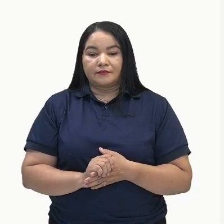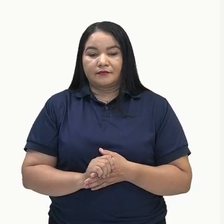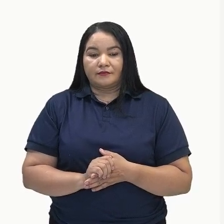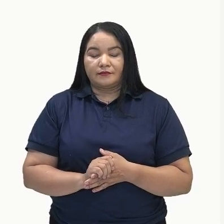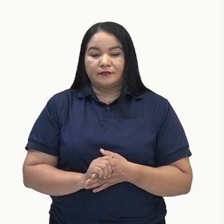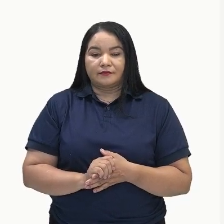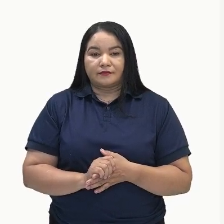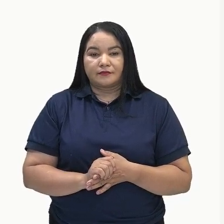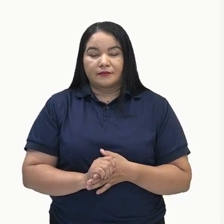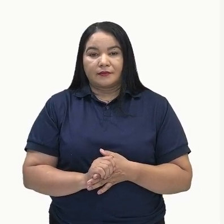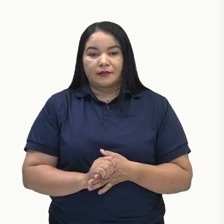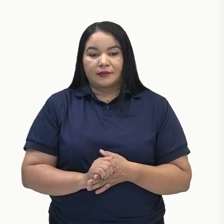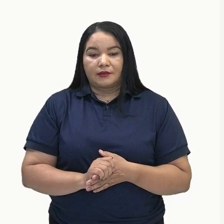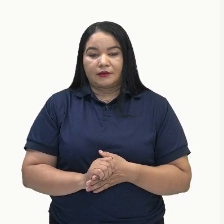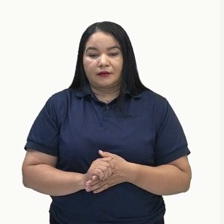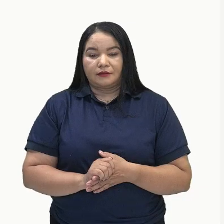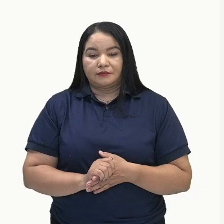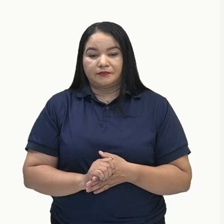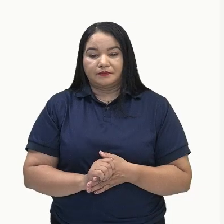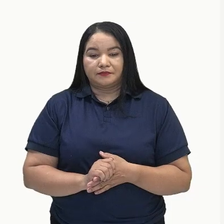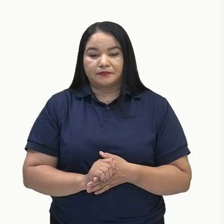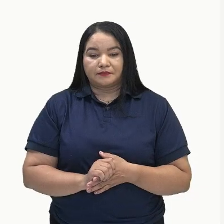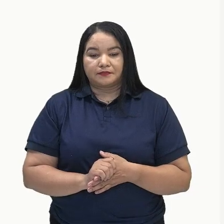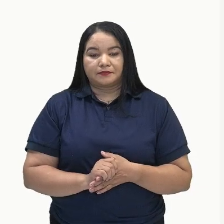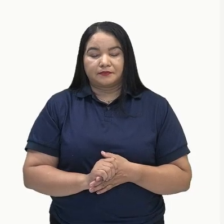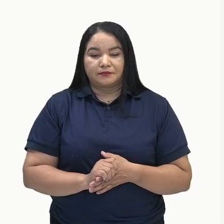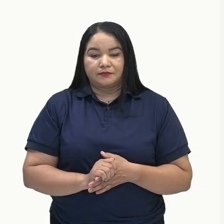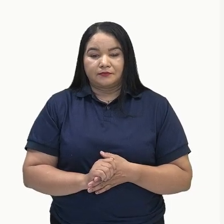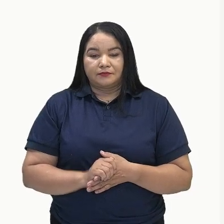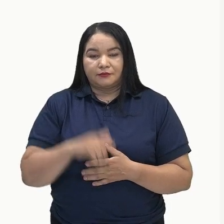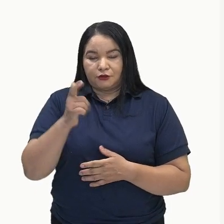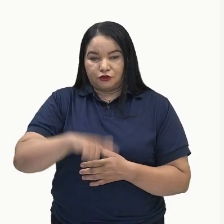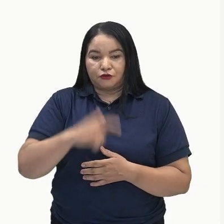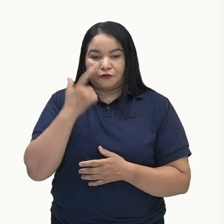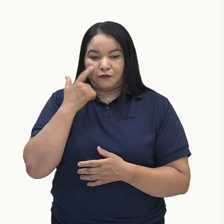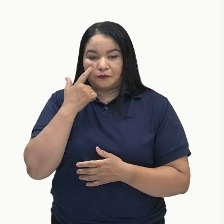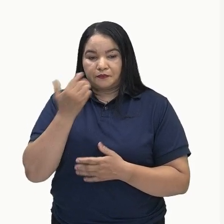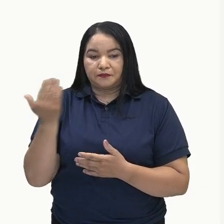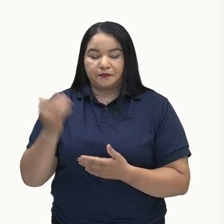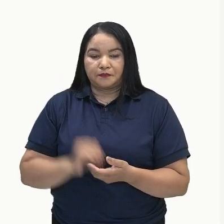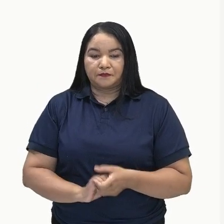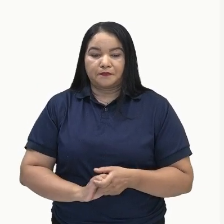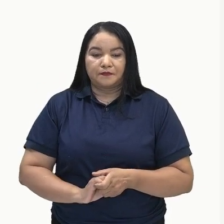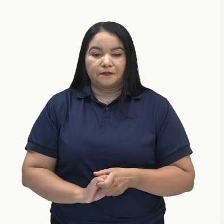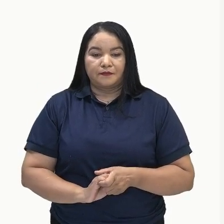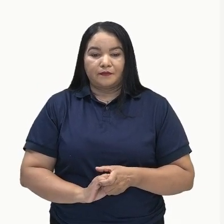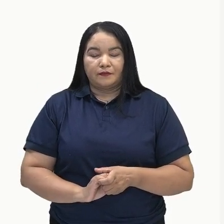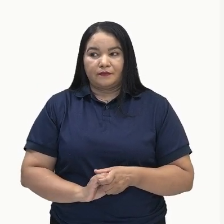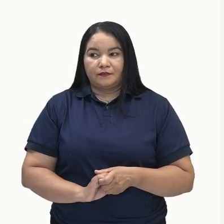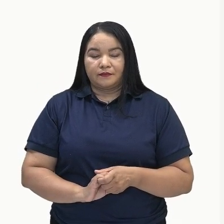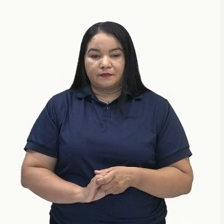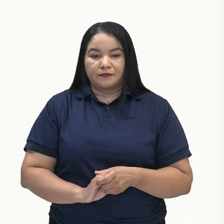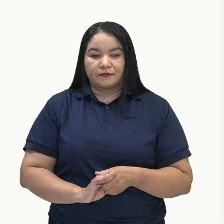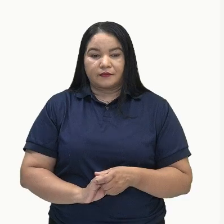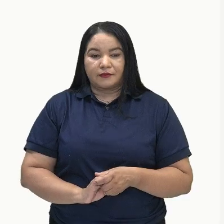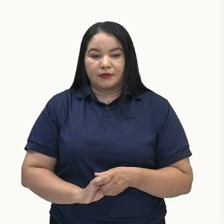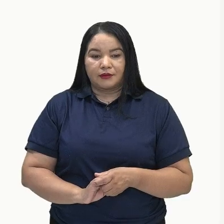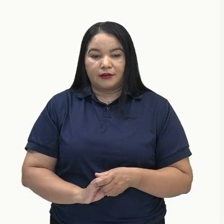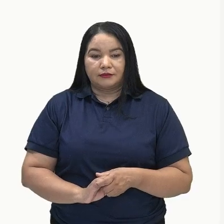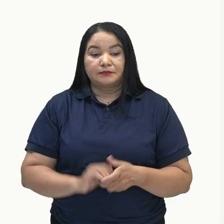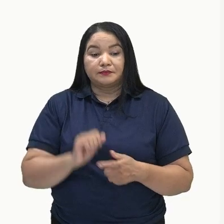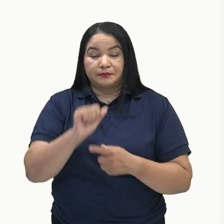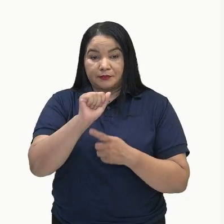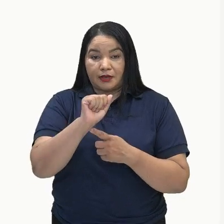vamos colocar aqui mais embaixo para a gente ganhar espaço aqui, tá bom? Só vai colocar aqui embaixo aqui para ficar. Ó, o A, nós podemos aqui do lado, dá para a gente colocar. O